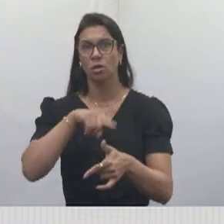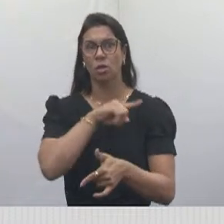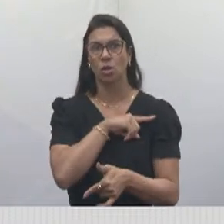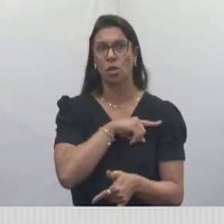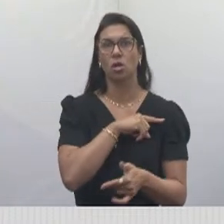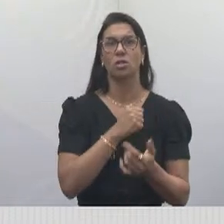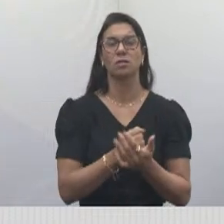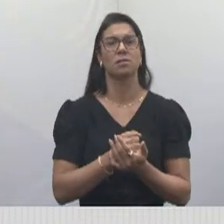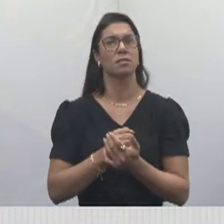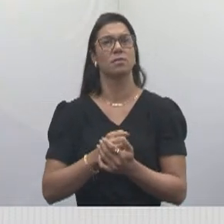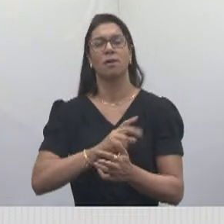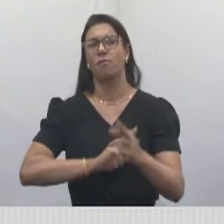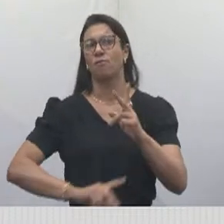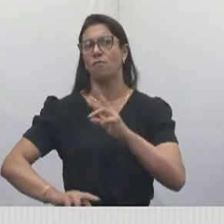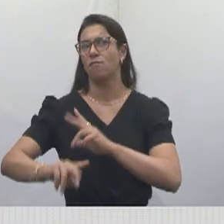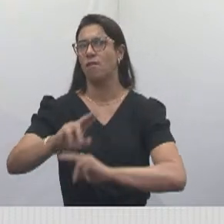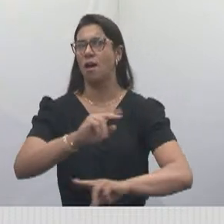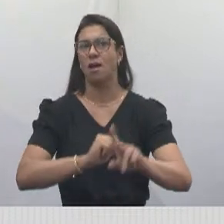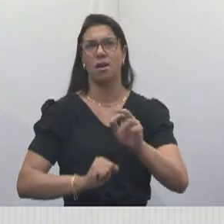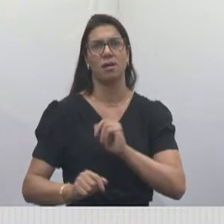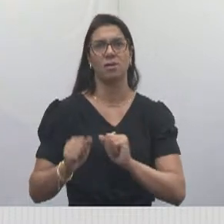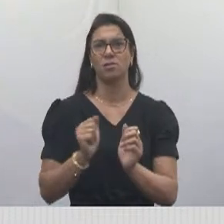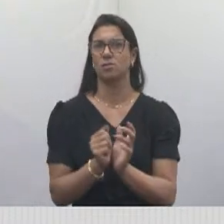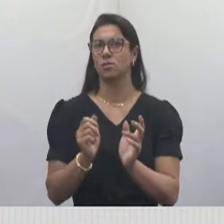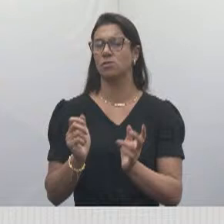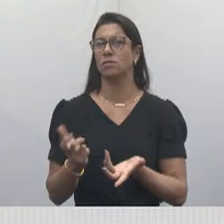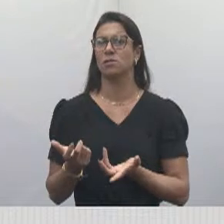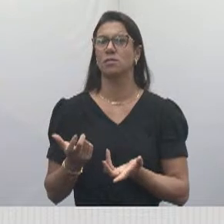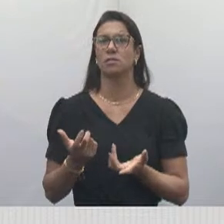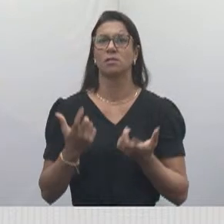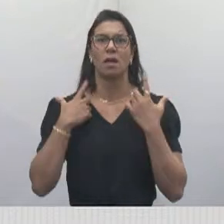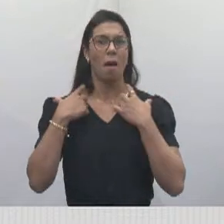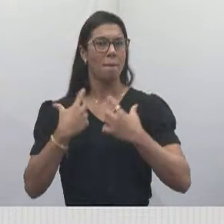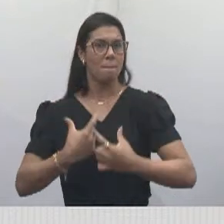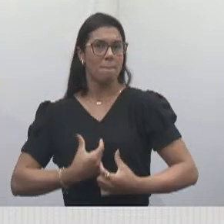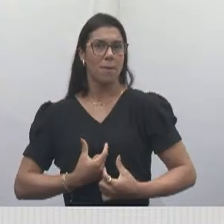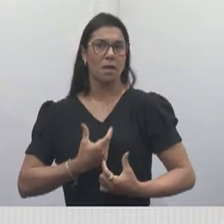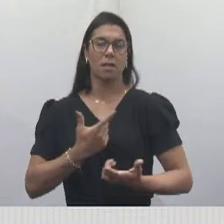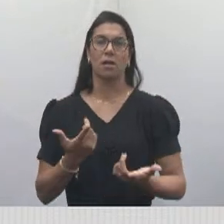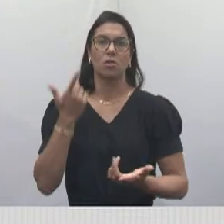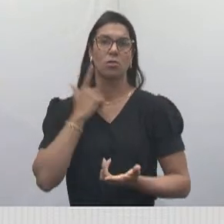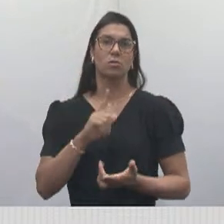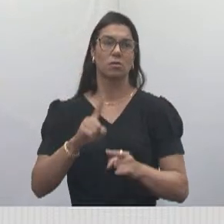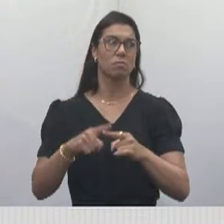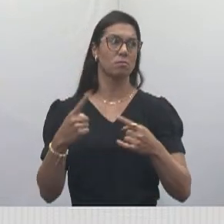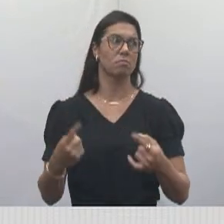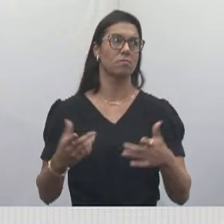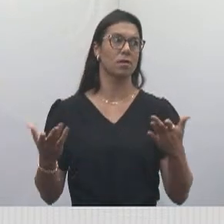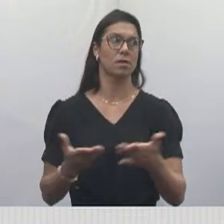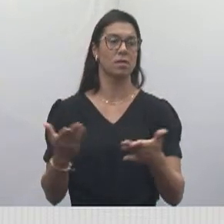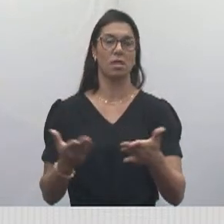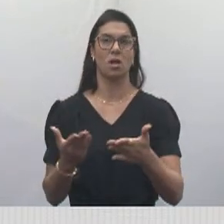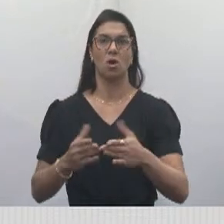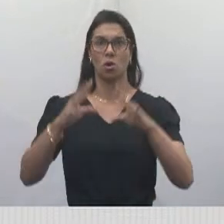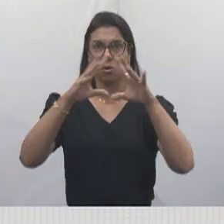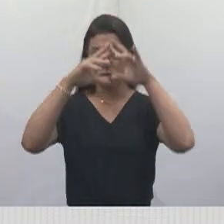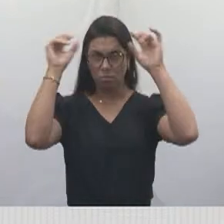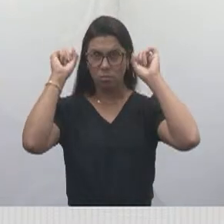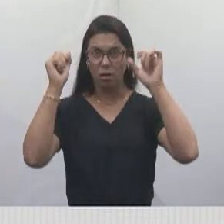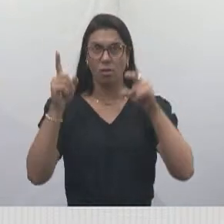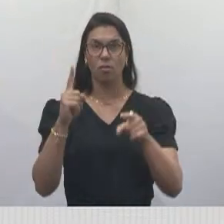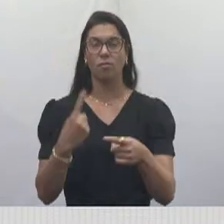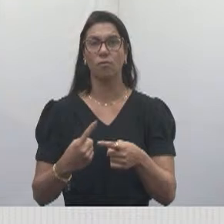diversos prêmios. Implementamos, está aí sendo aplicado no município. E uma crítica que o tribunal faz